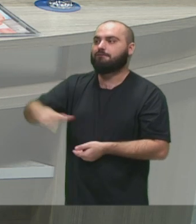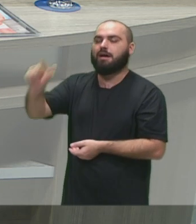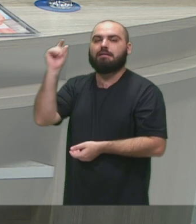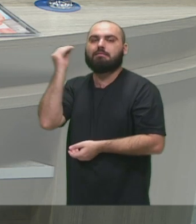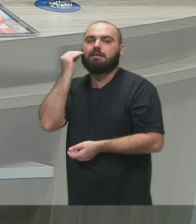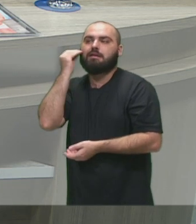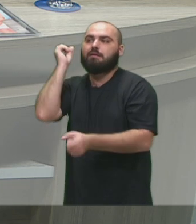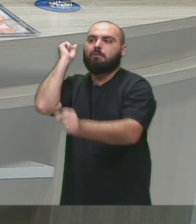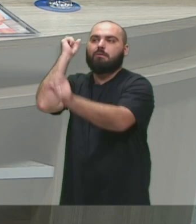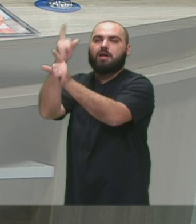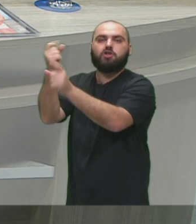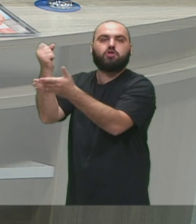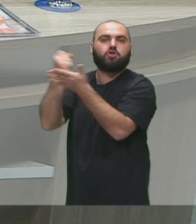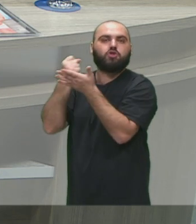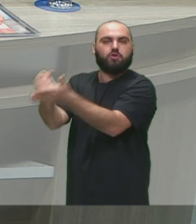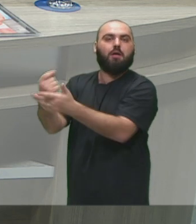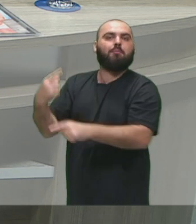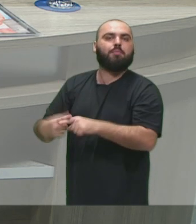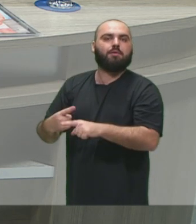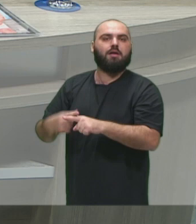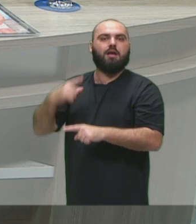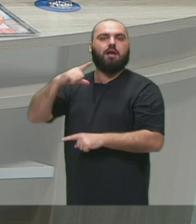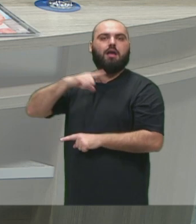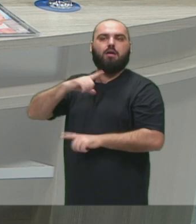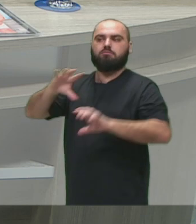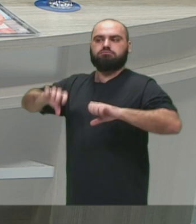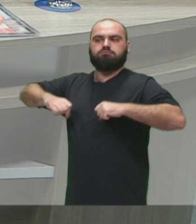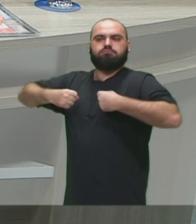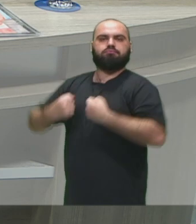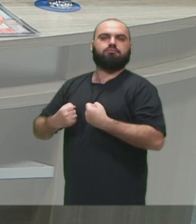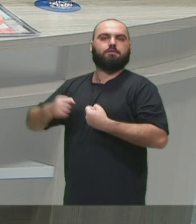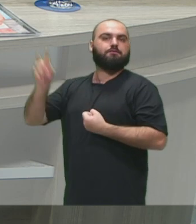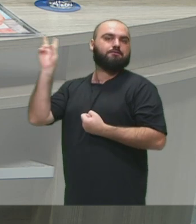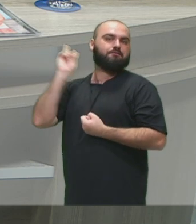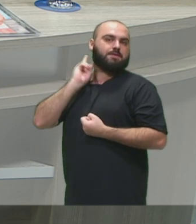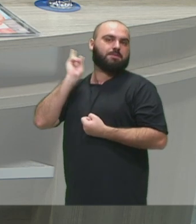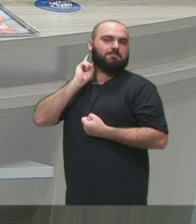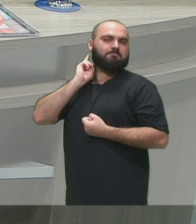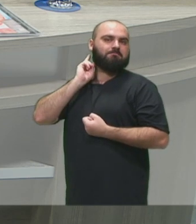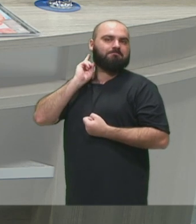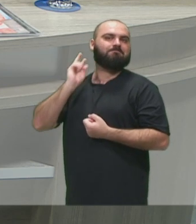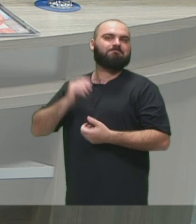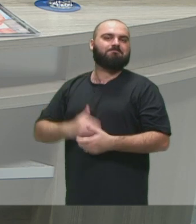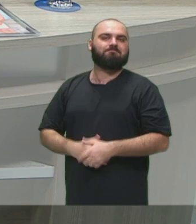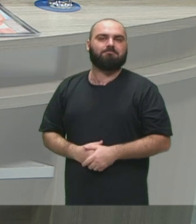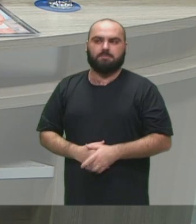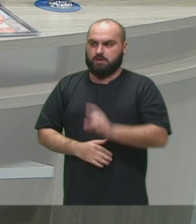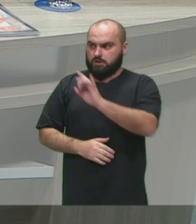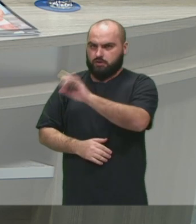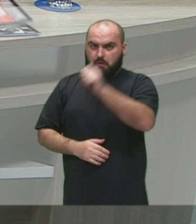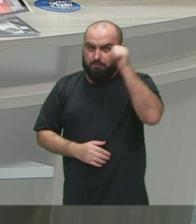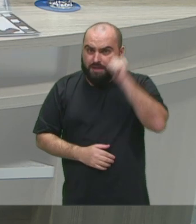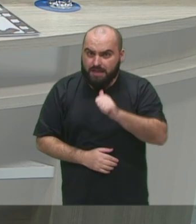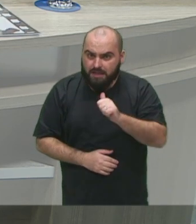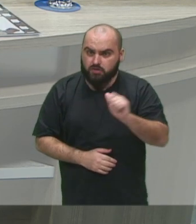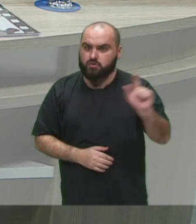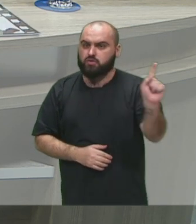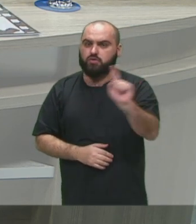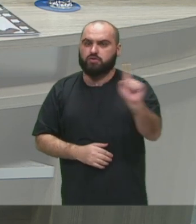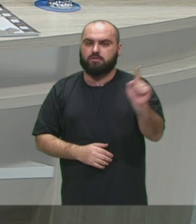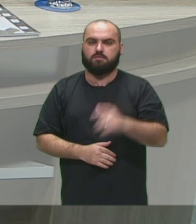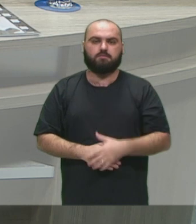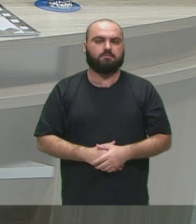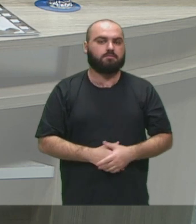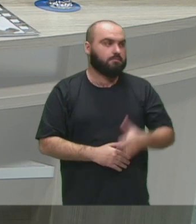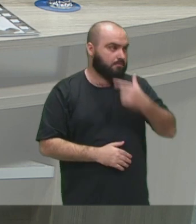estou naquela hora encorajando essa vítima a buscar ajuda. Eu encorajo não só as meninas, mas os meninos